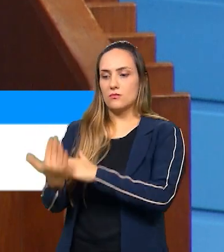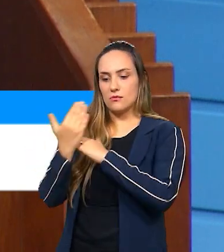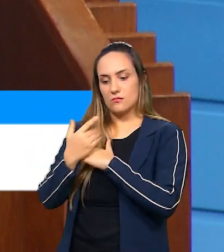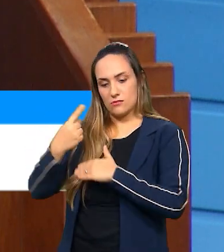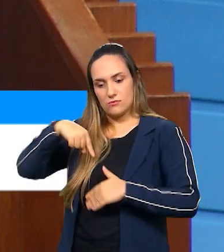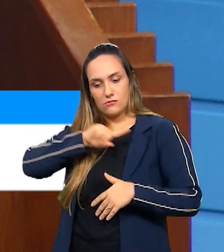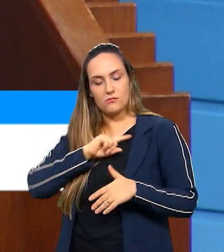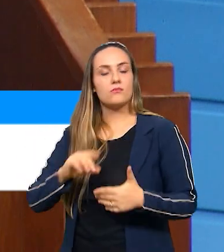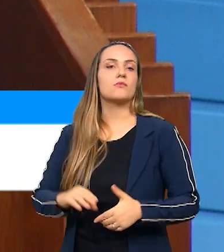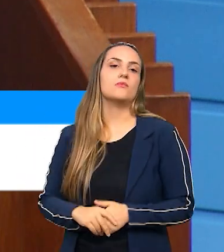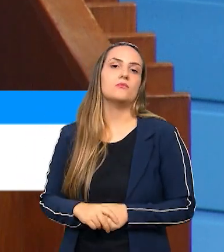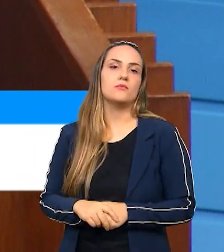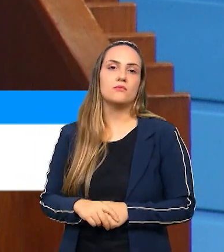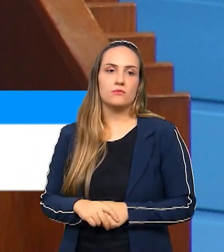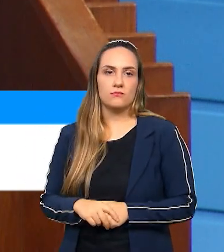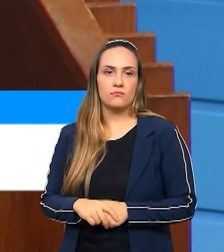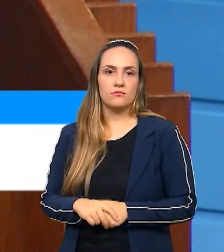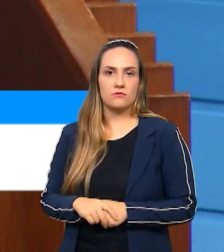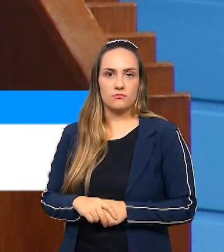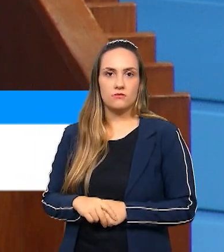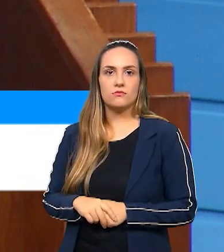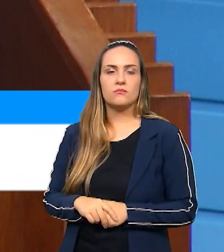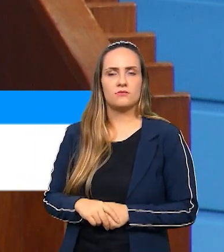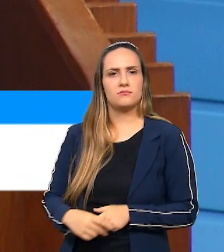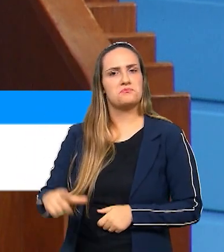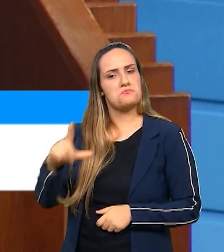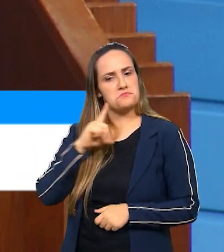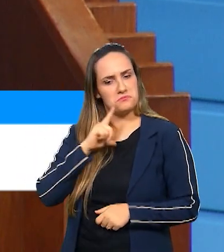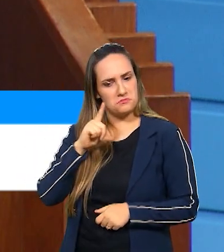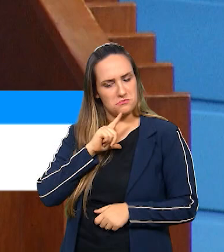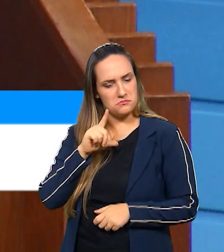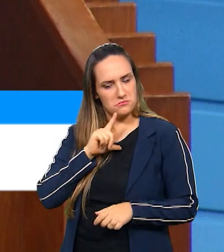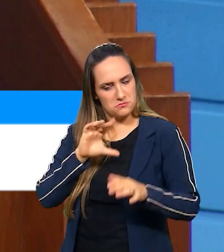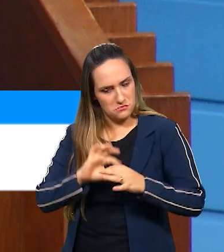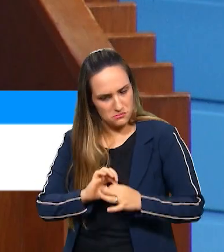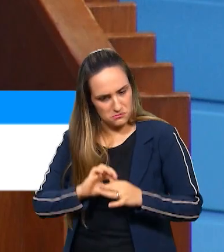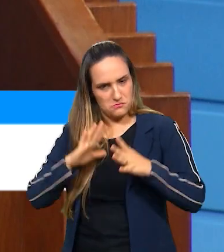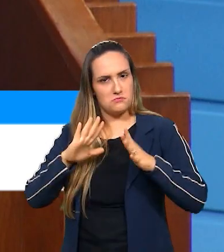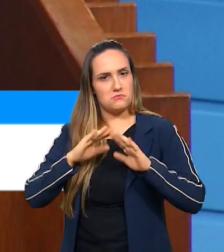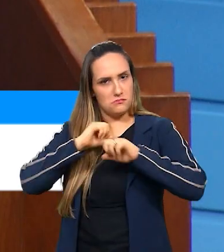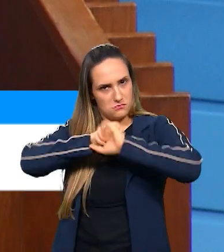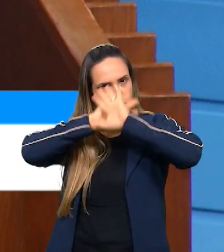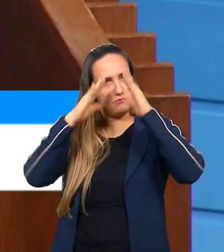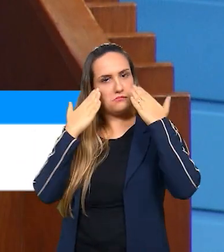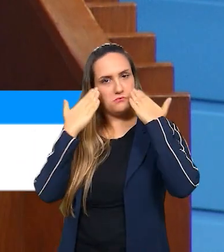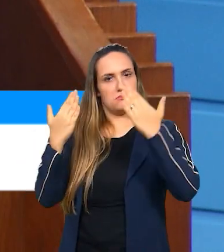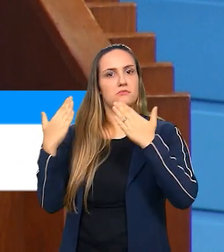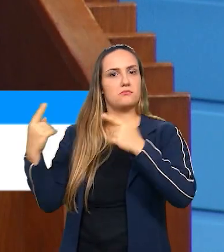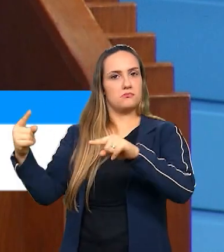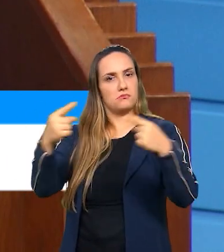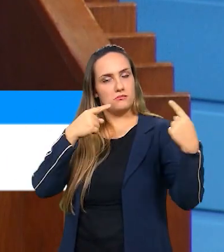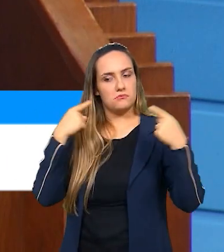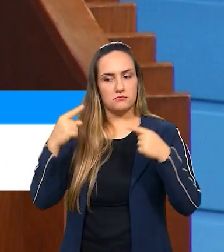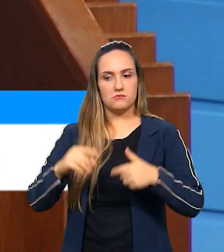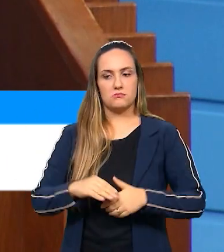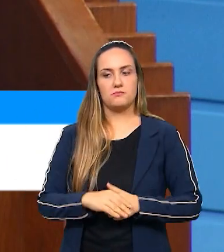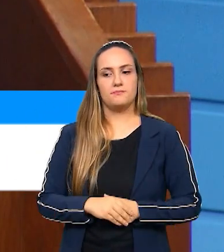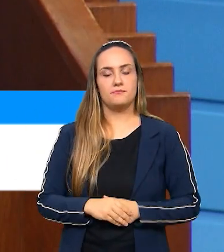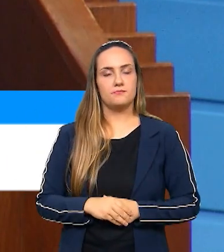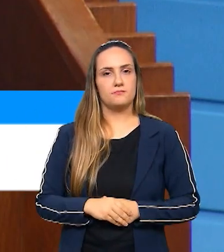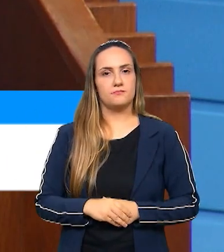e aprofundar essa discussão de uma forma ampla, democrática e transparente.